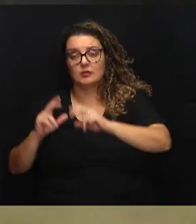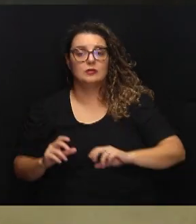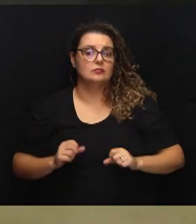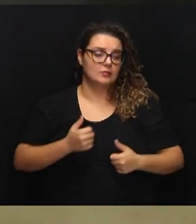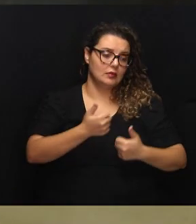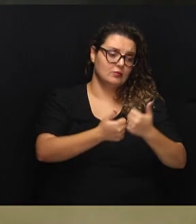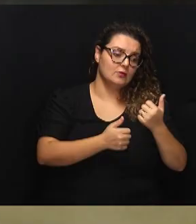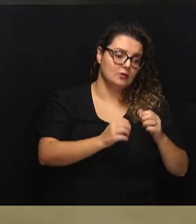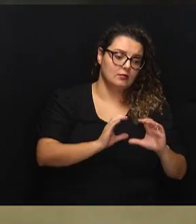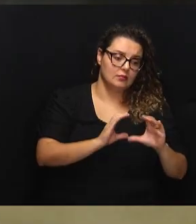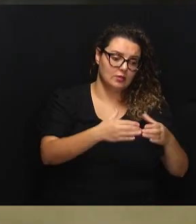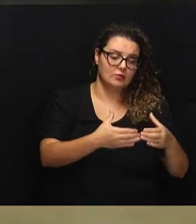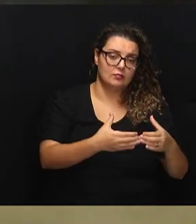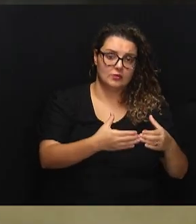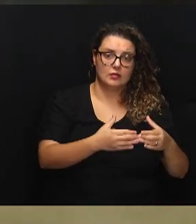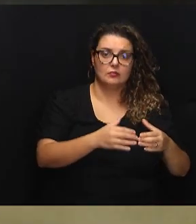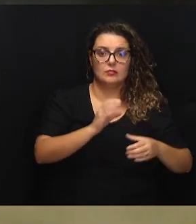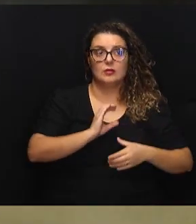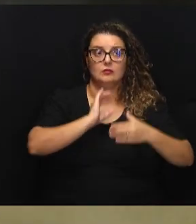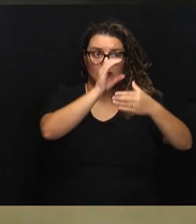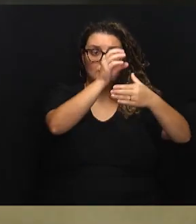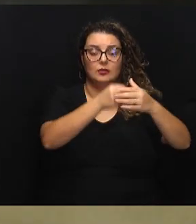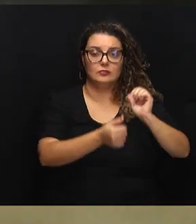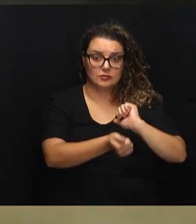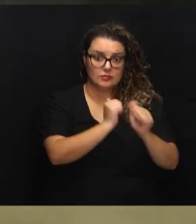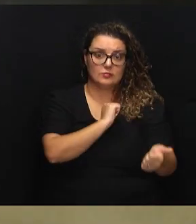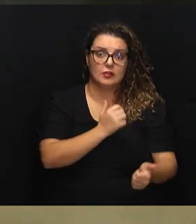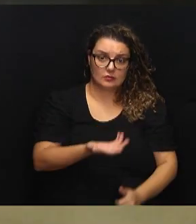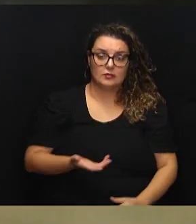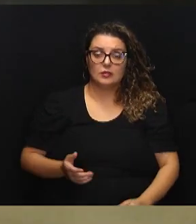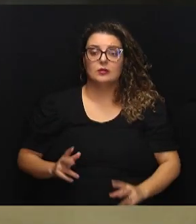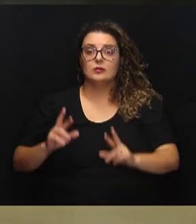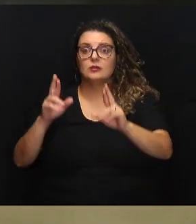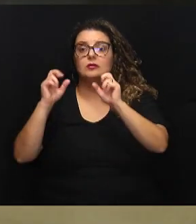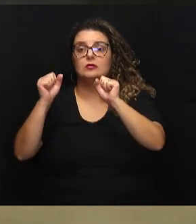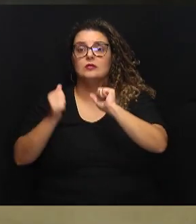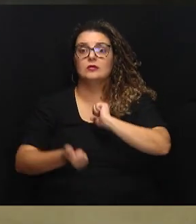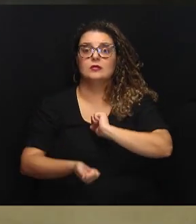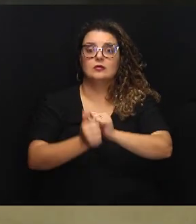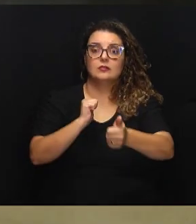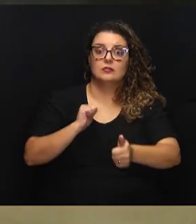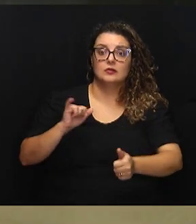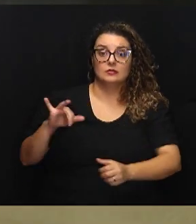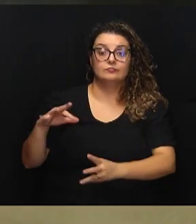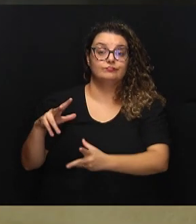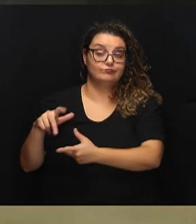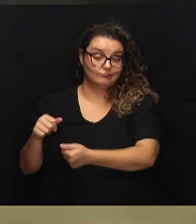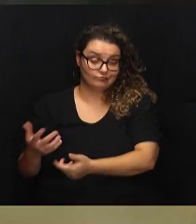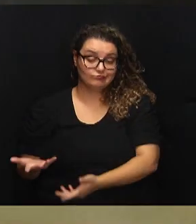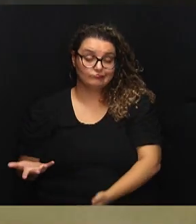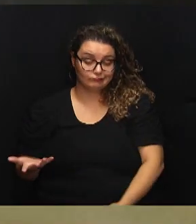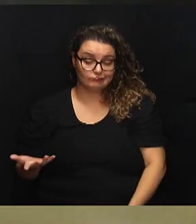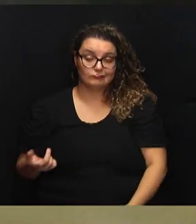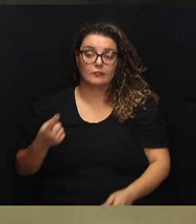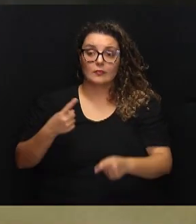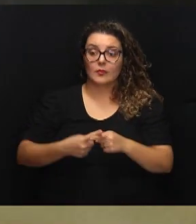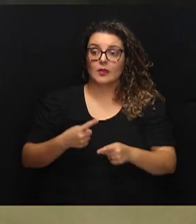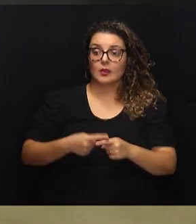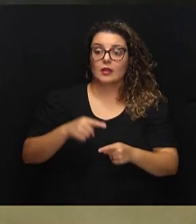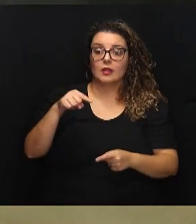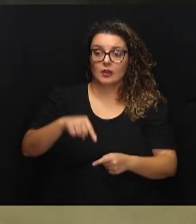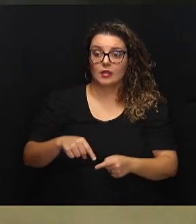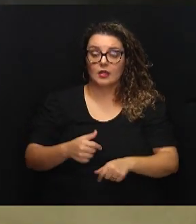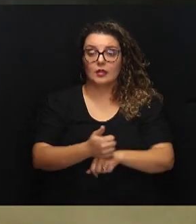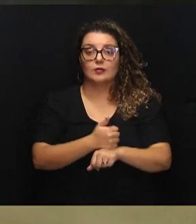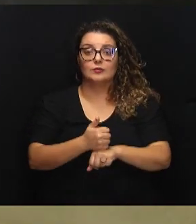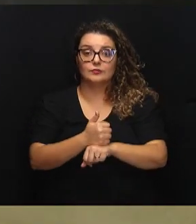para um time de basquete e muitas das vezes também vai torcer para um time internacional, porque ali estão os jogadores